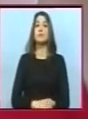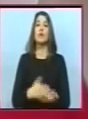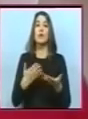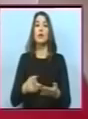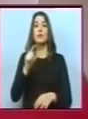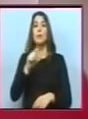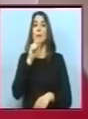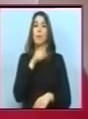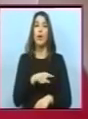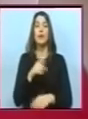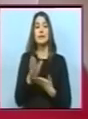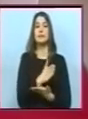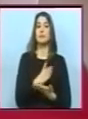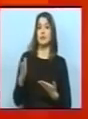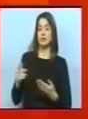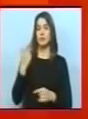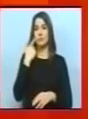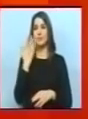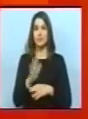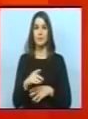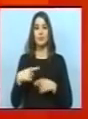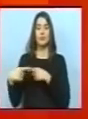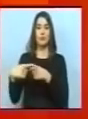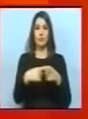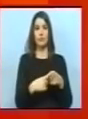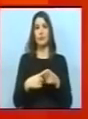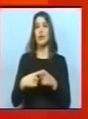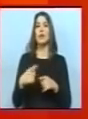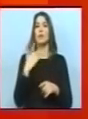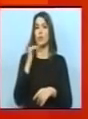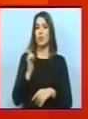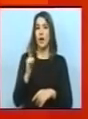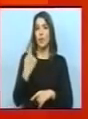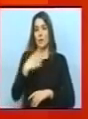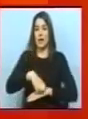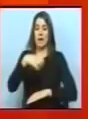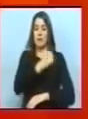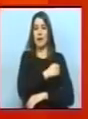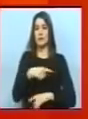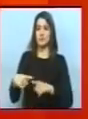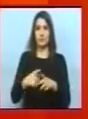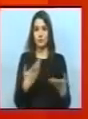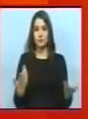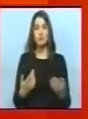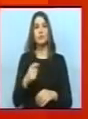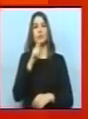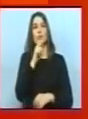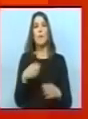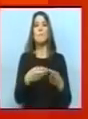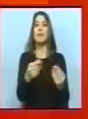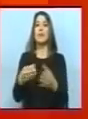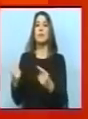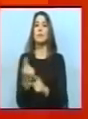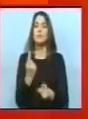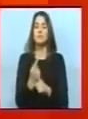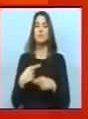pressuposto de separação, isto é, depois desta herança indivisa, esta herança que não está partilhada, haver uma partilha dos bens, em que todos